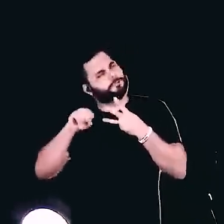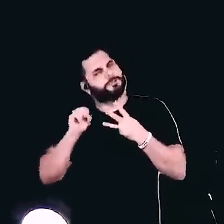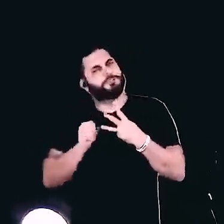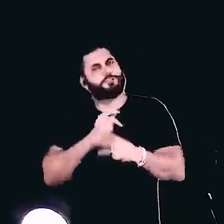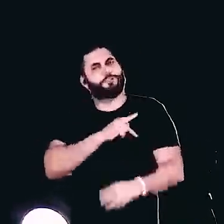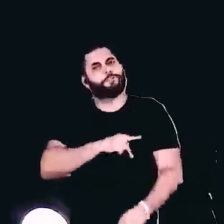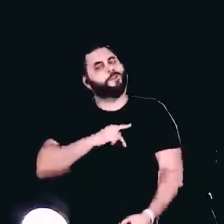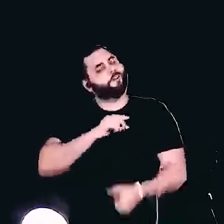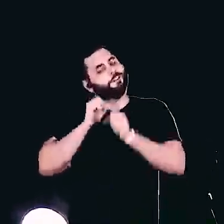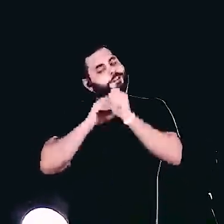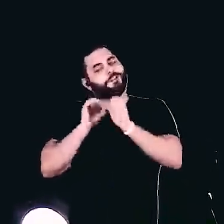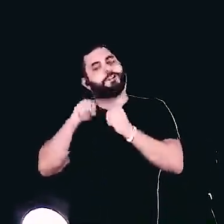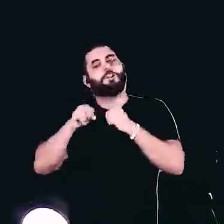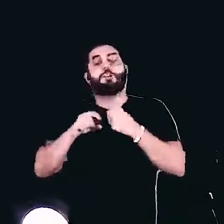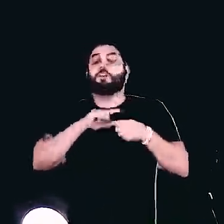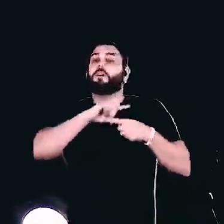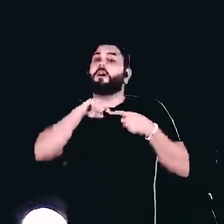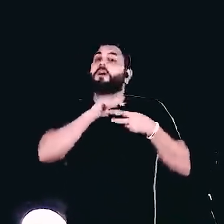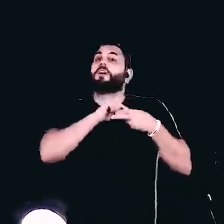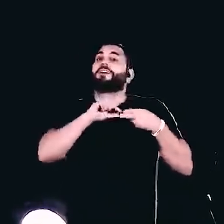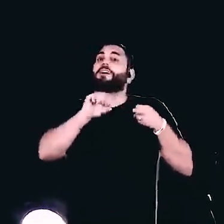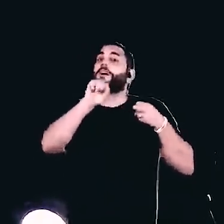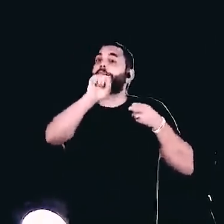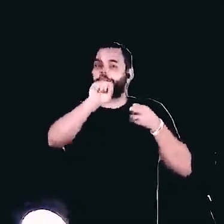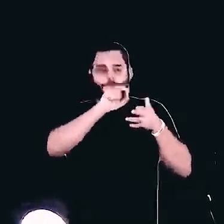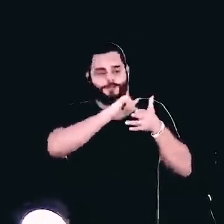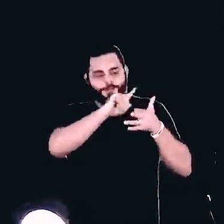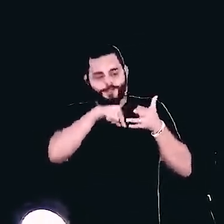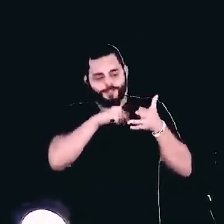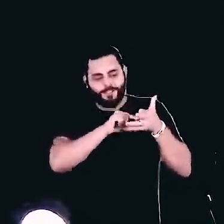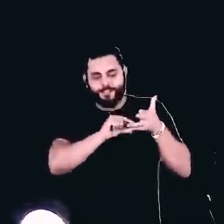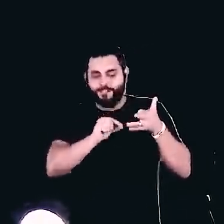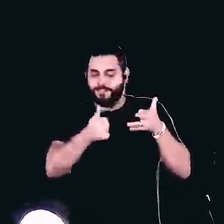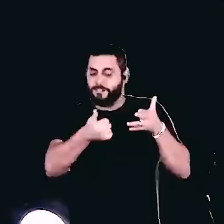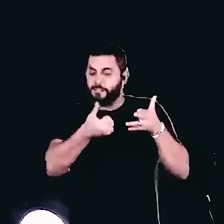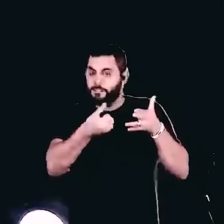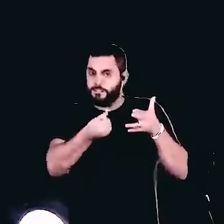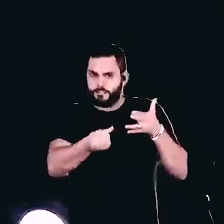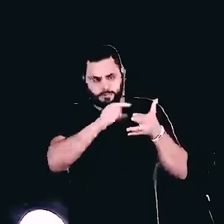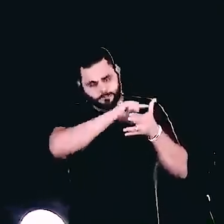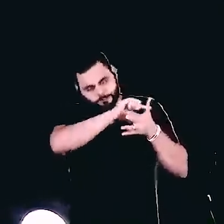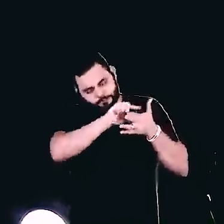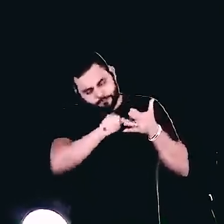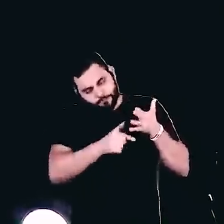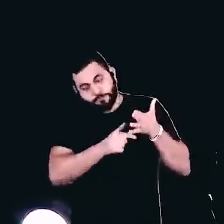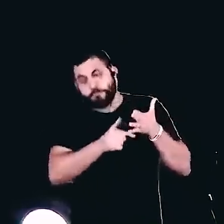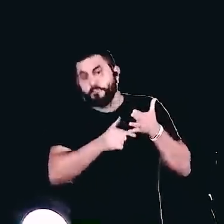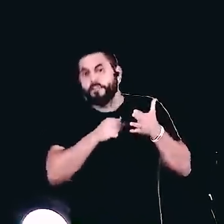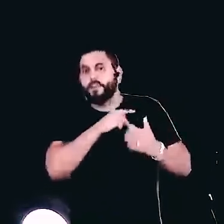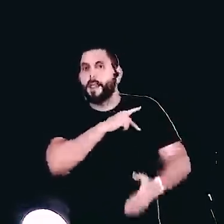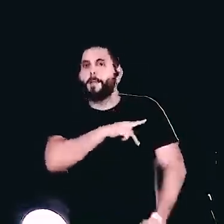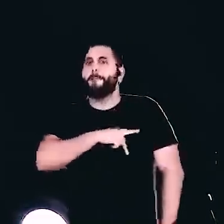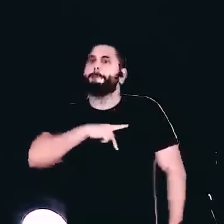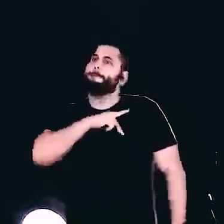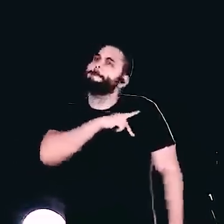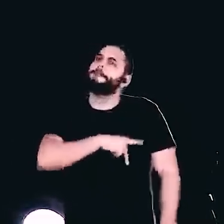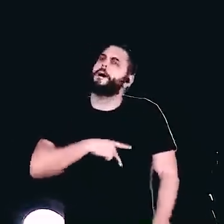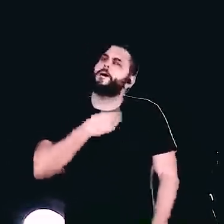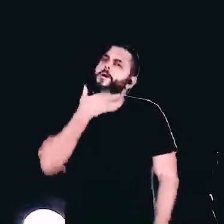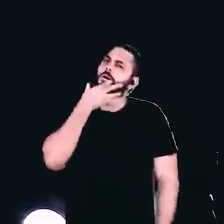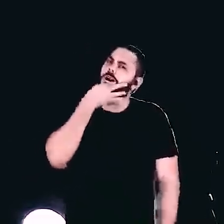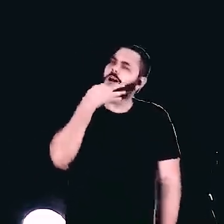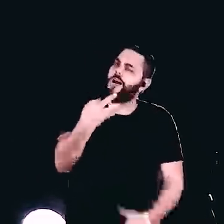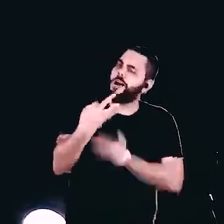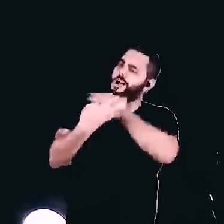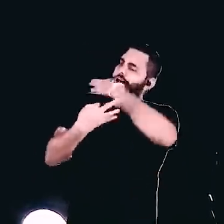Paulo nos ensinou. Do verso 8 até o verso 16, você vai ver que o apóstolo Paulo dá 5 argumentos para